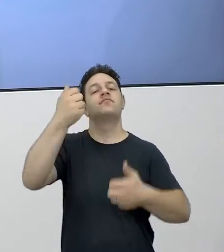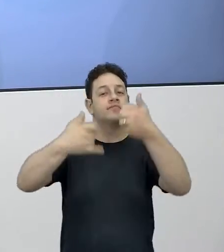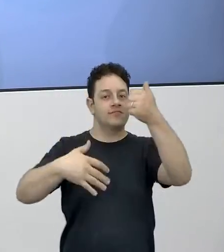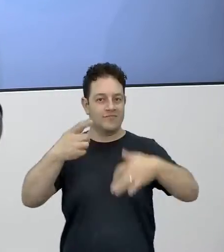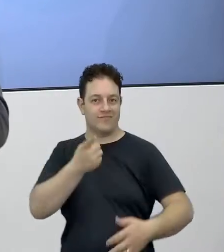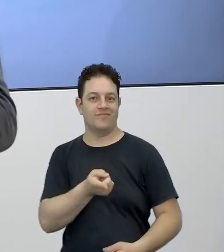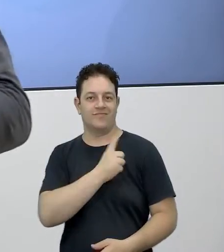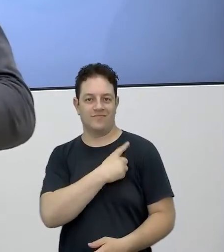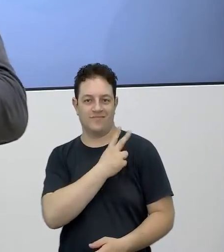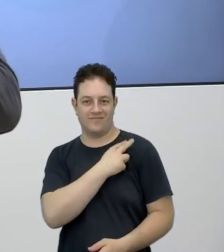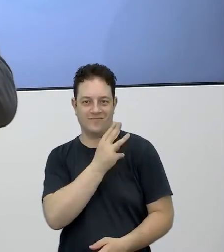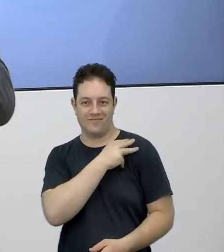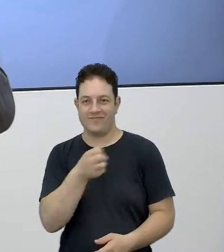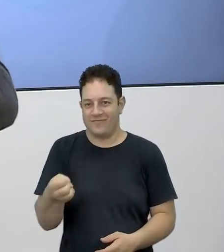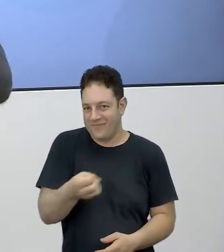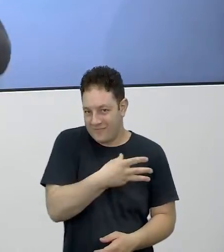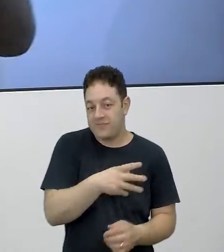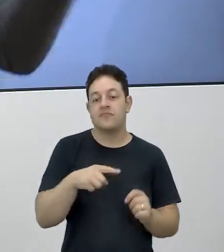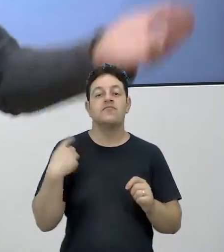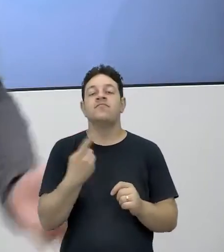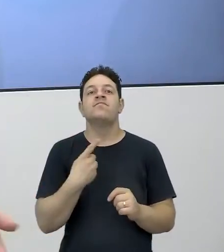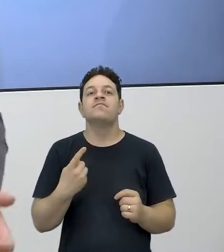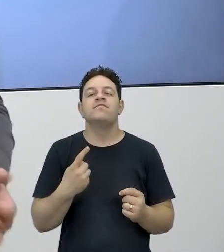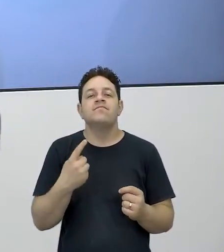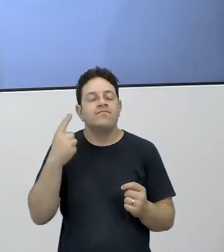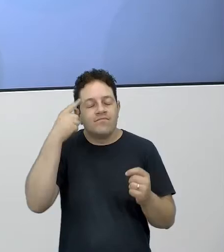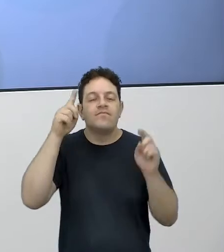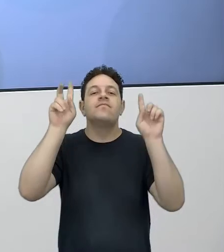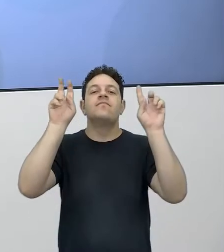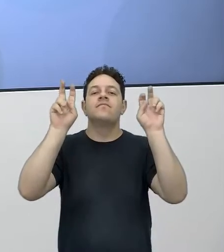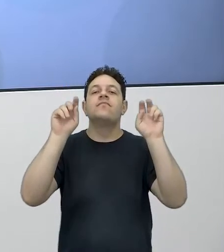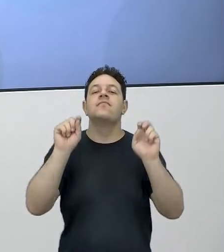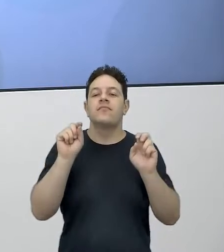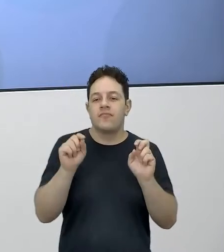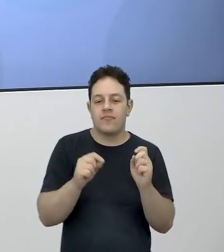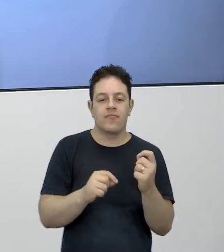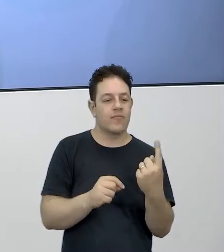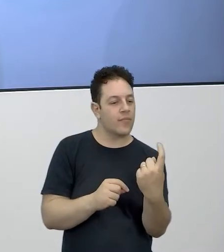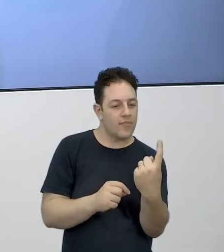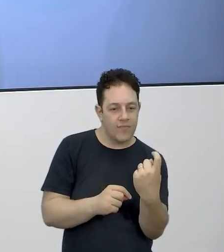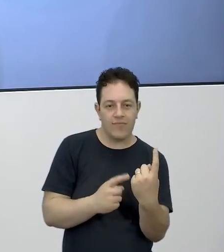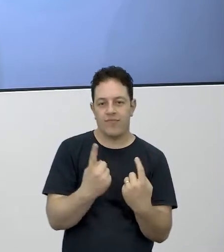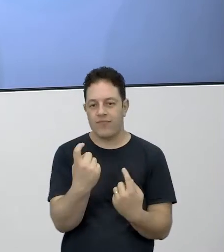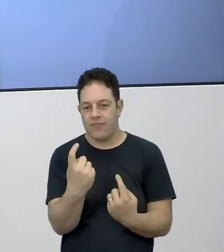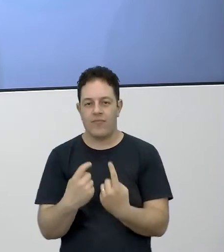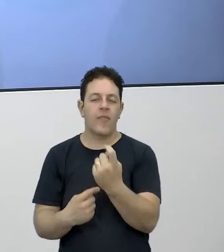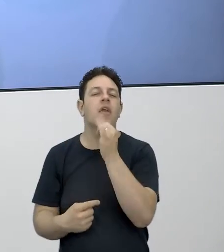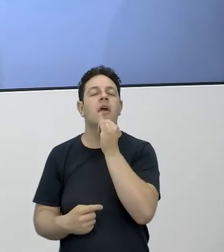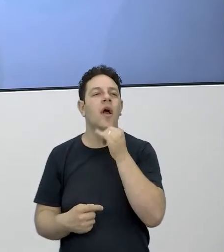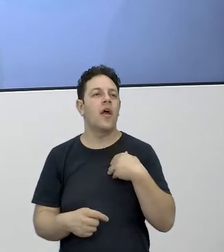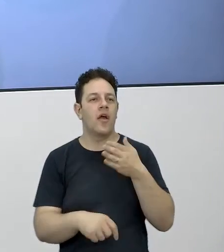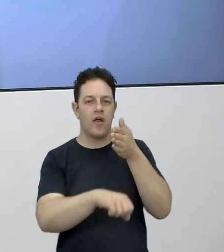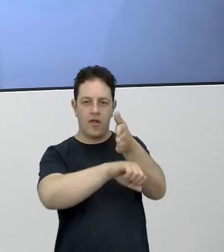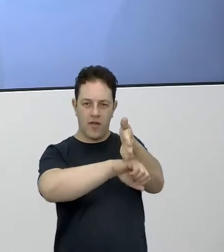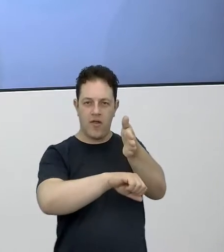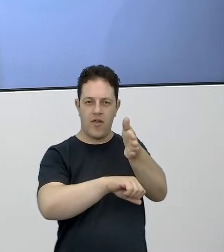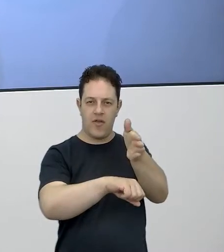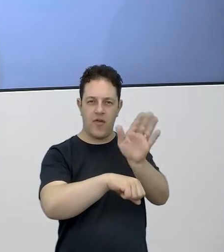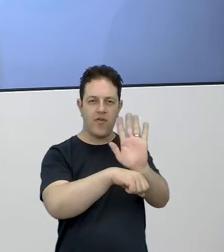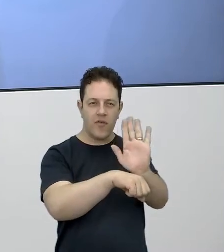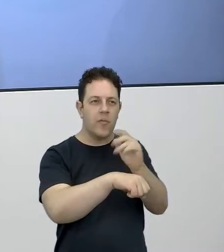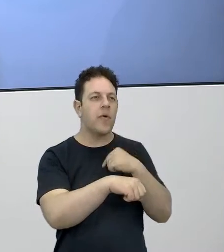médio, a gente está numa perspectiva de humanidades. Quando eu vou assistir um filme, eu deixo de ser